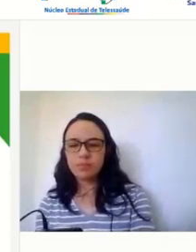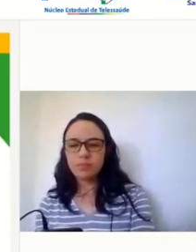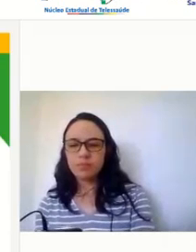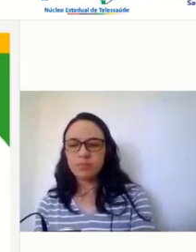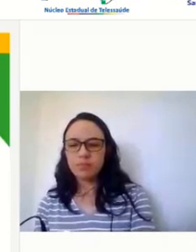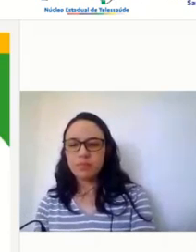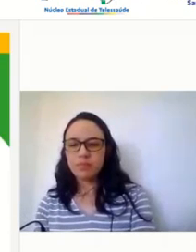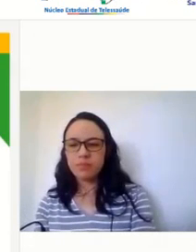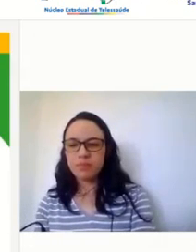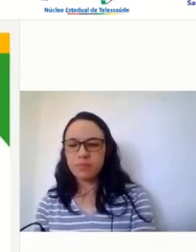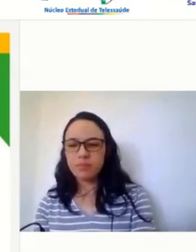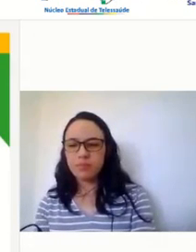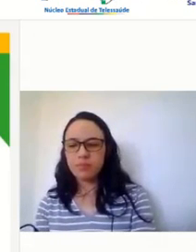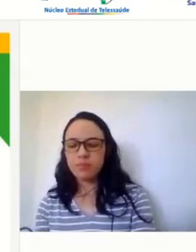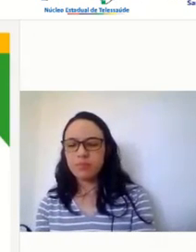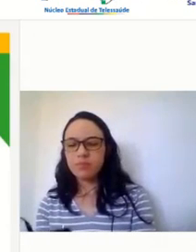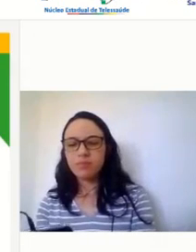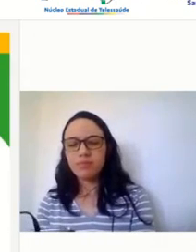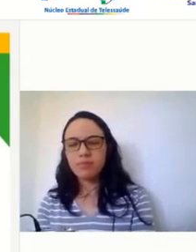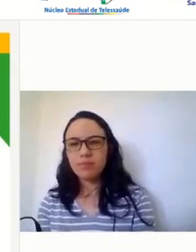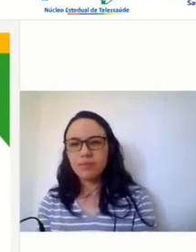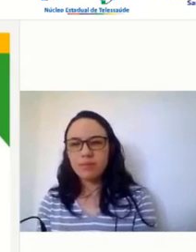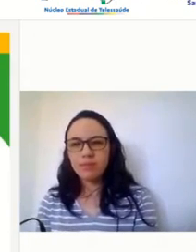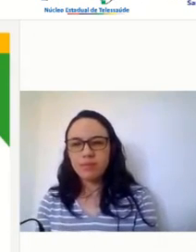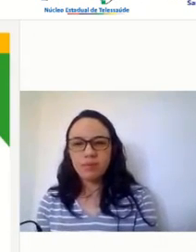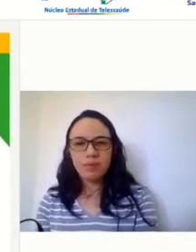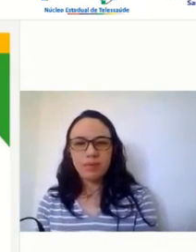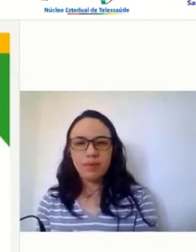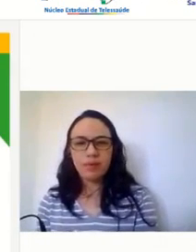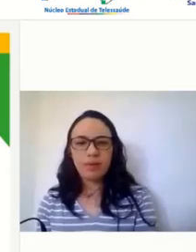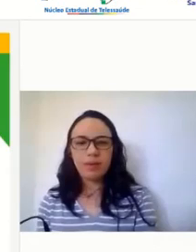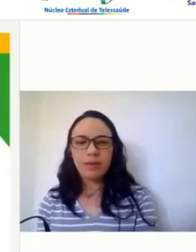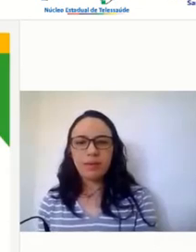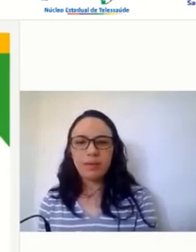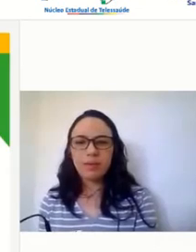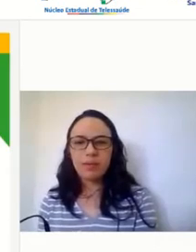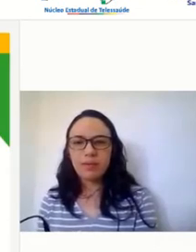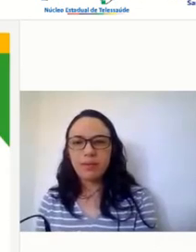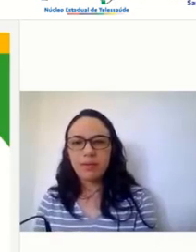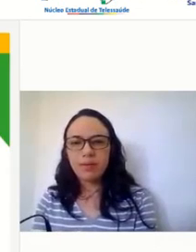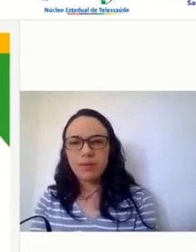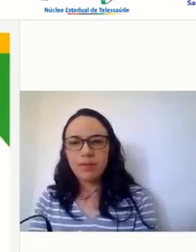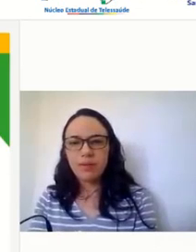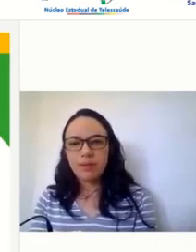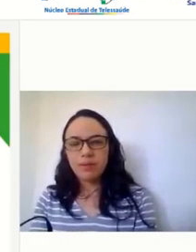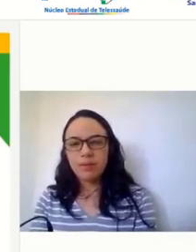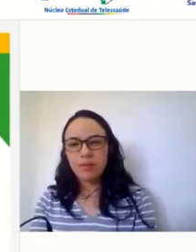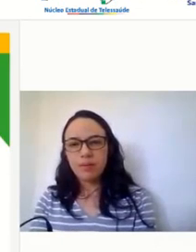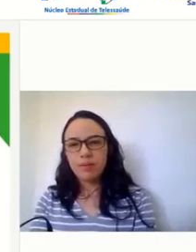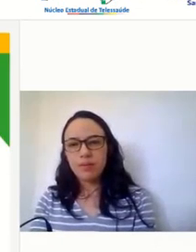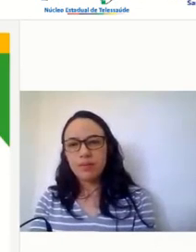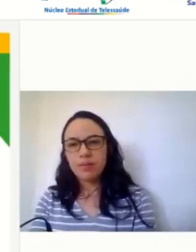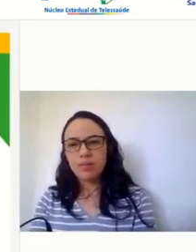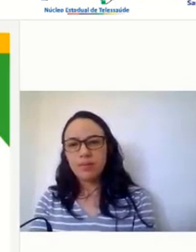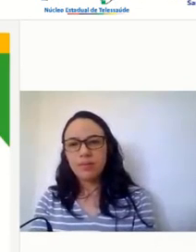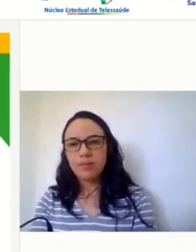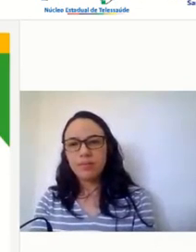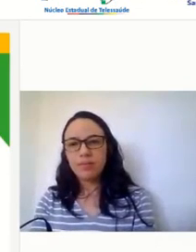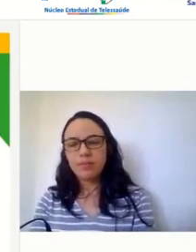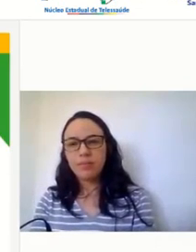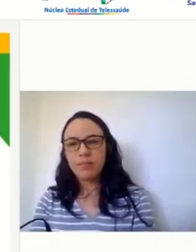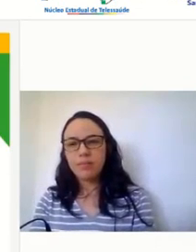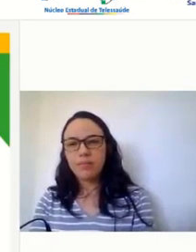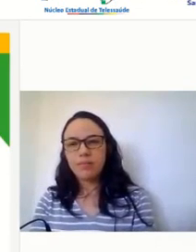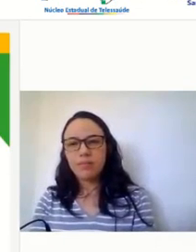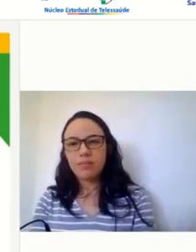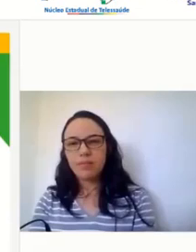de forma correta porque assim não somos infectados e nem afastados infelizmente aqui no aqui em